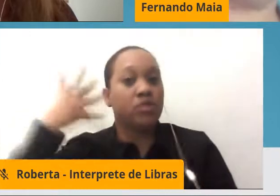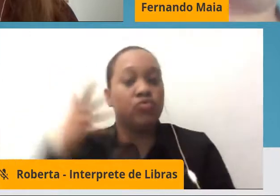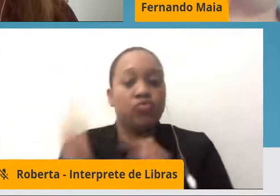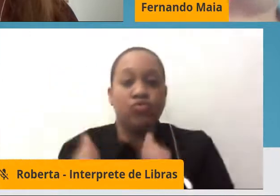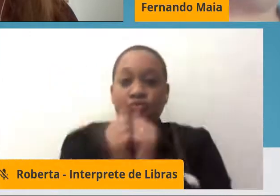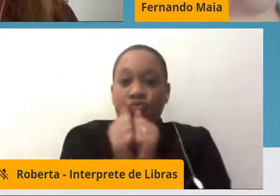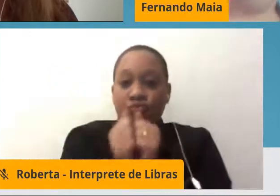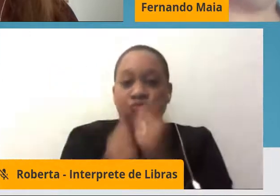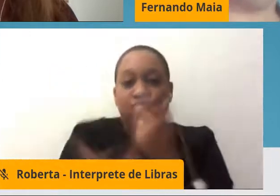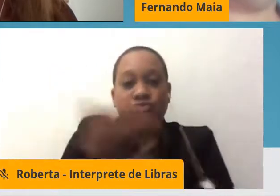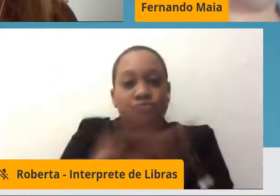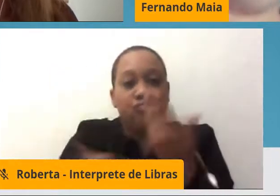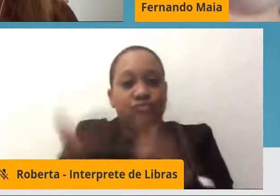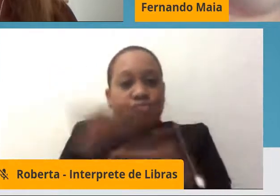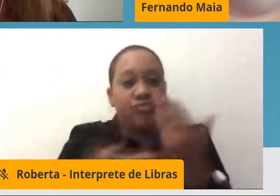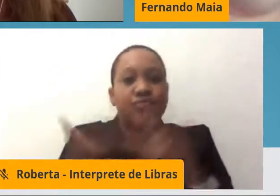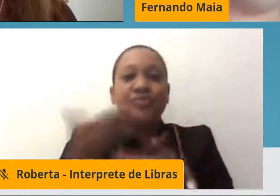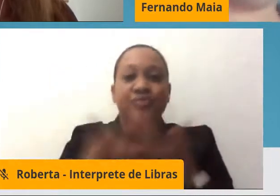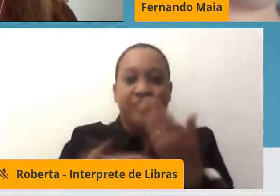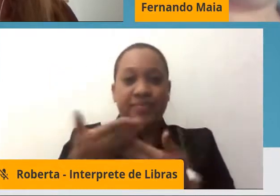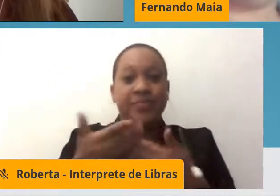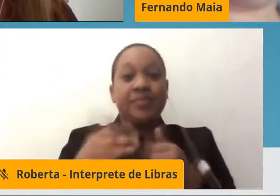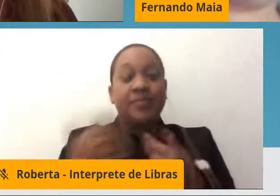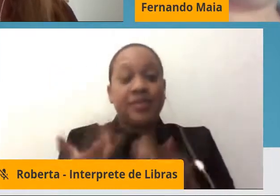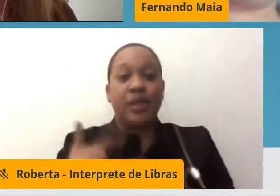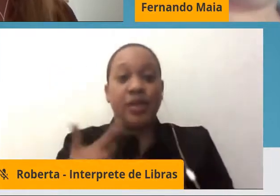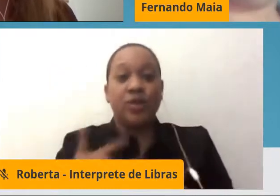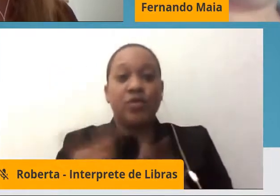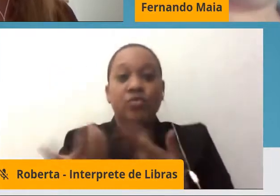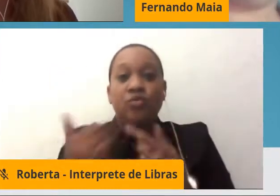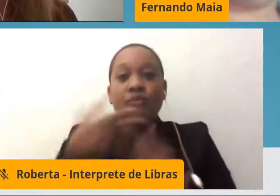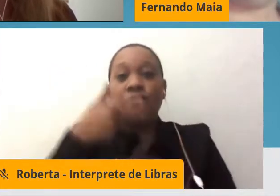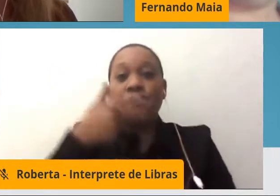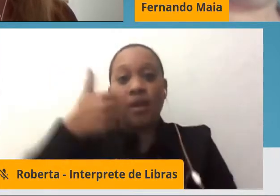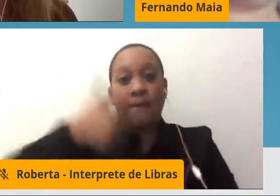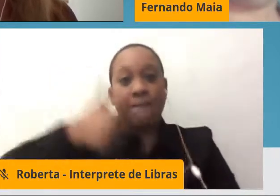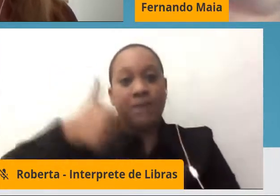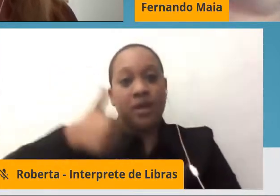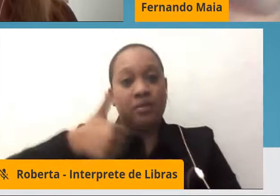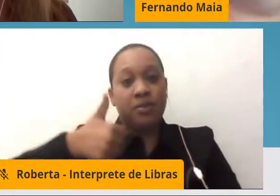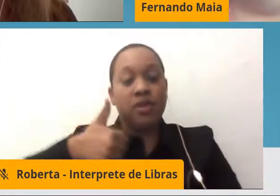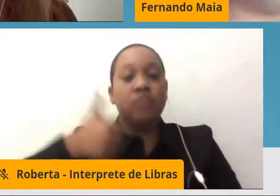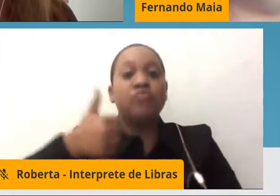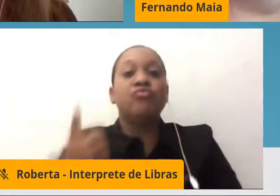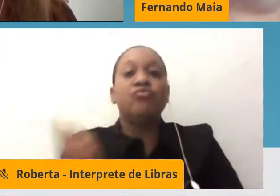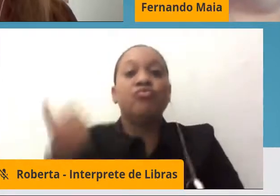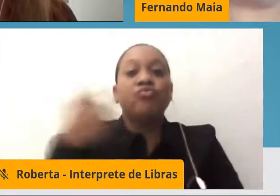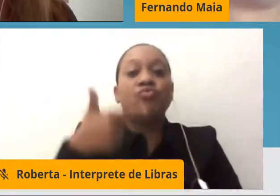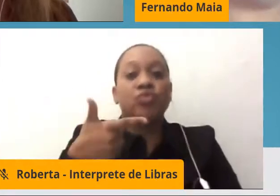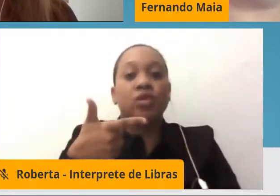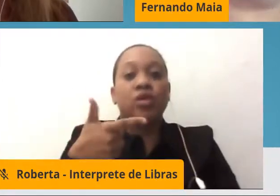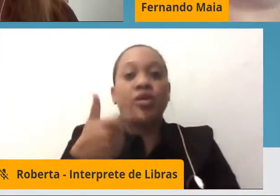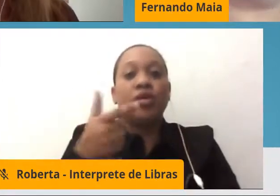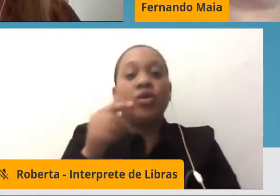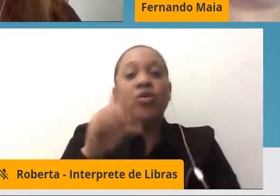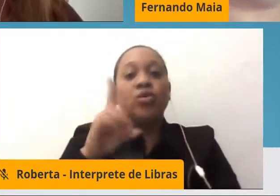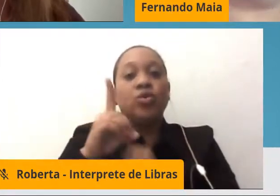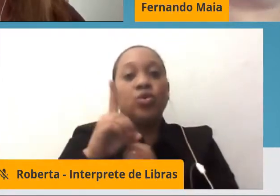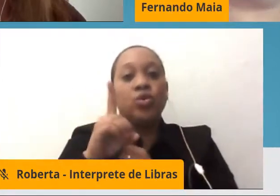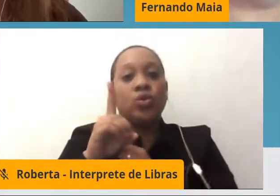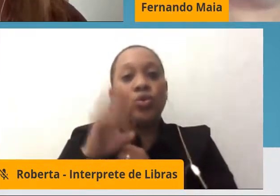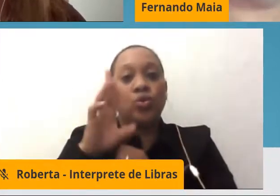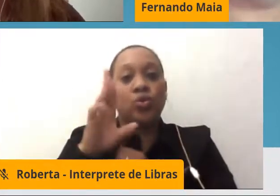momento comigo. Então, logo eu vou falar primeiro, depois vai falar o doutor Fernando Wagner, que